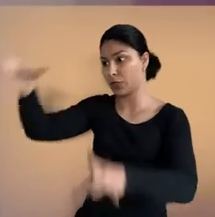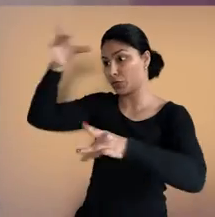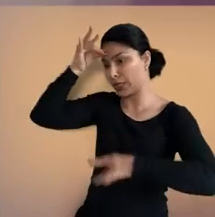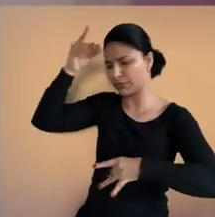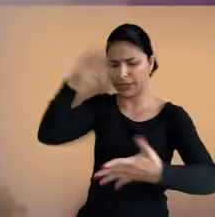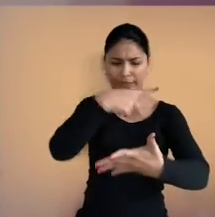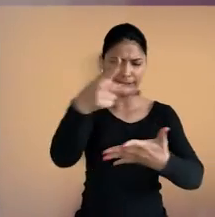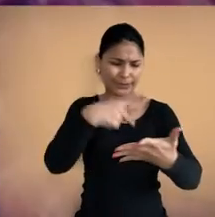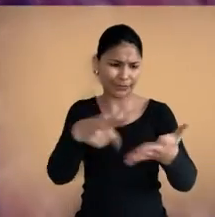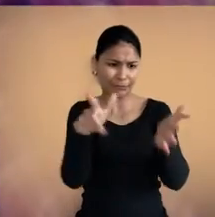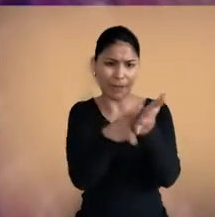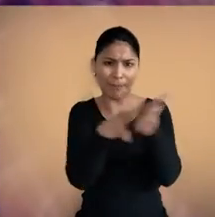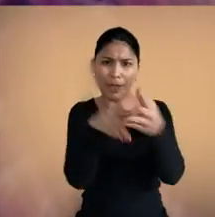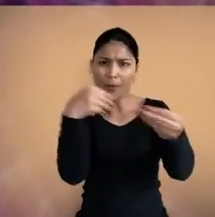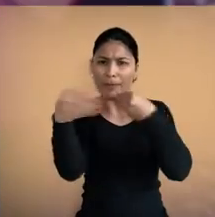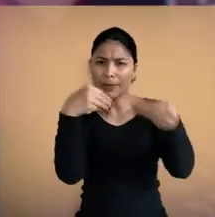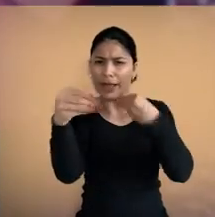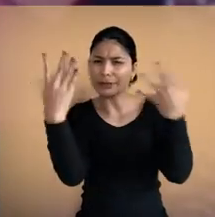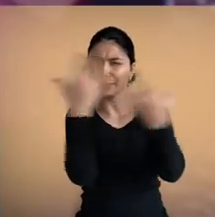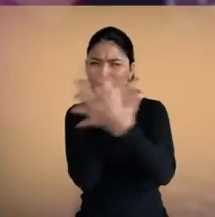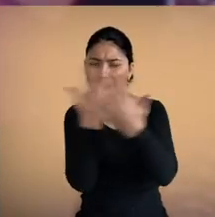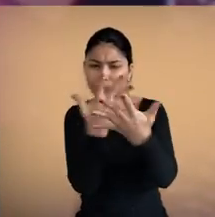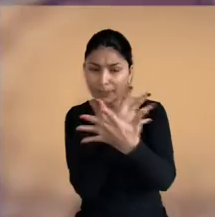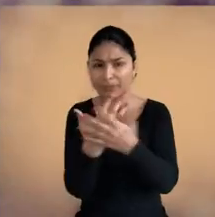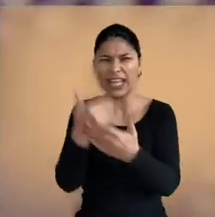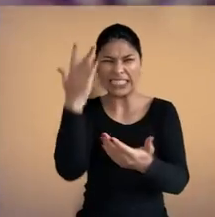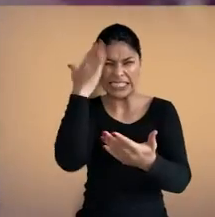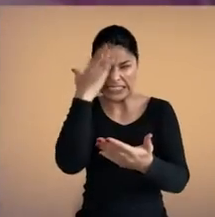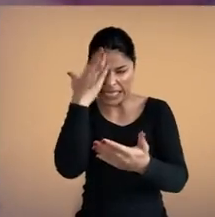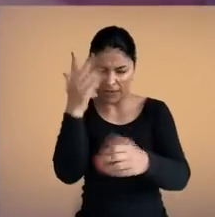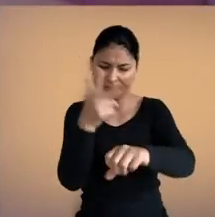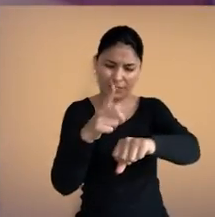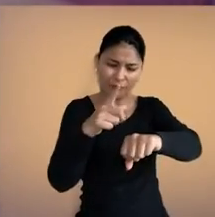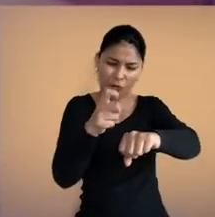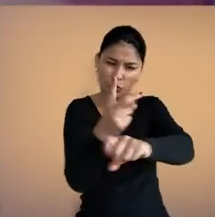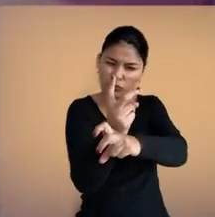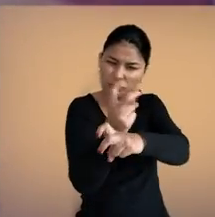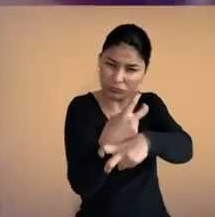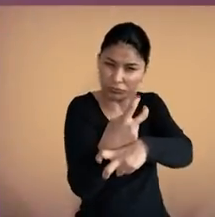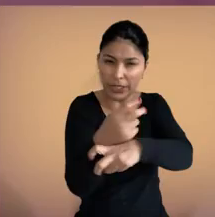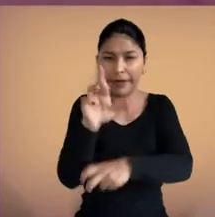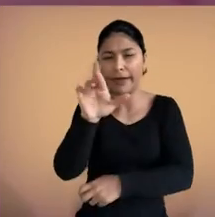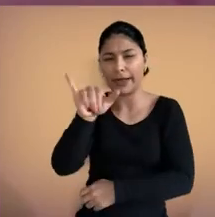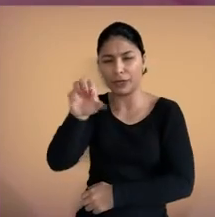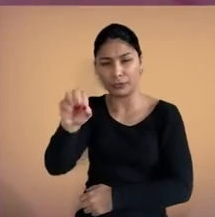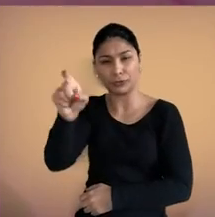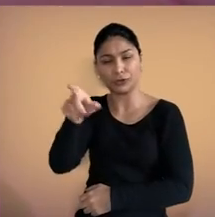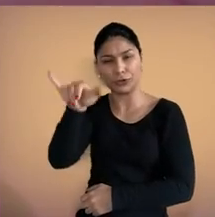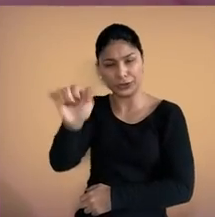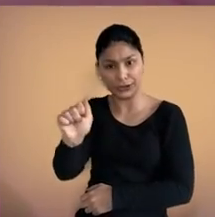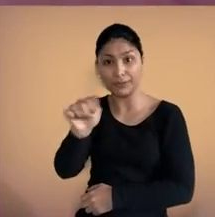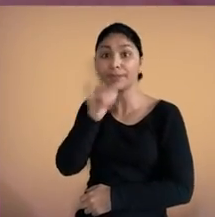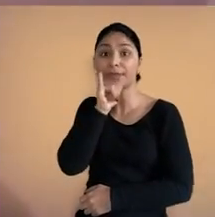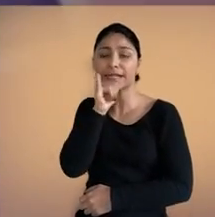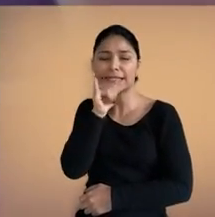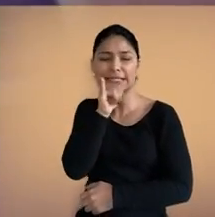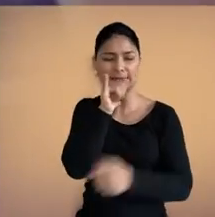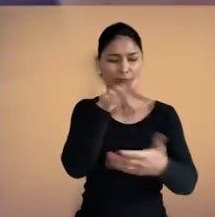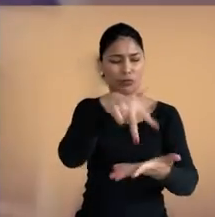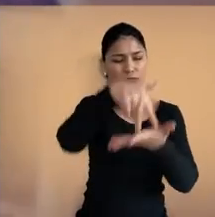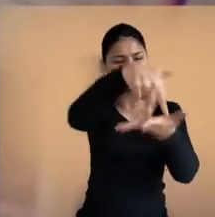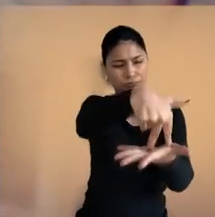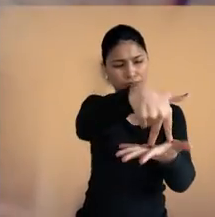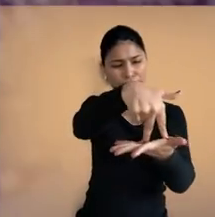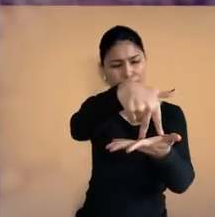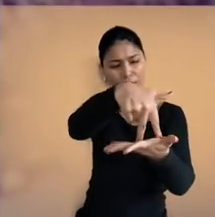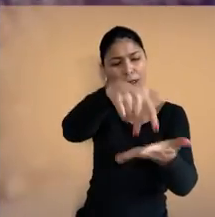eram desenhados em acetato, improvisados com chapas de raio-x. E os cenários, fixos e